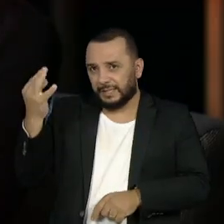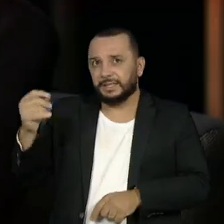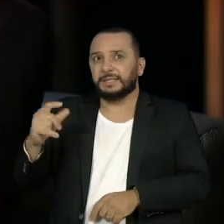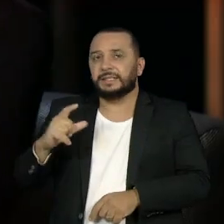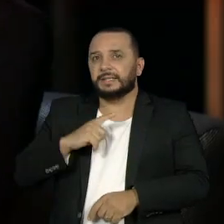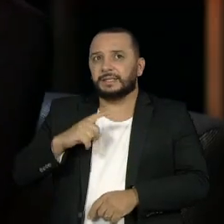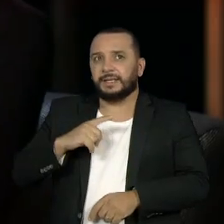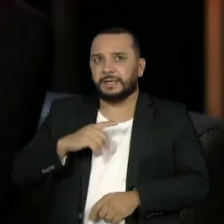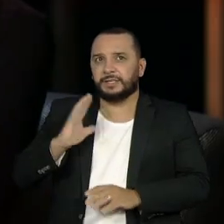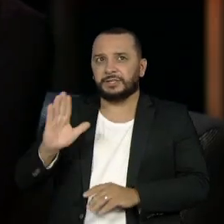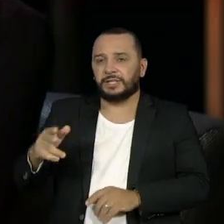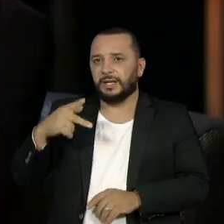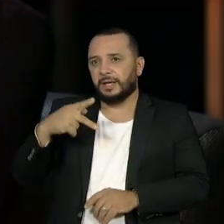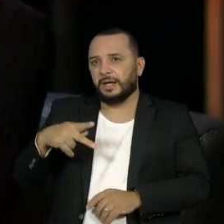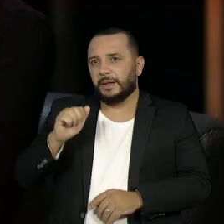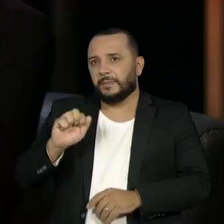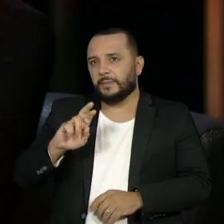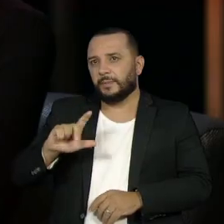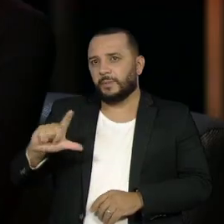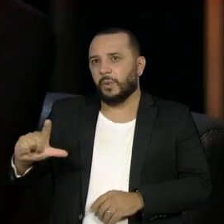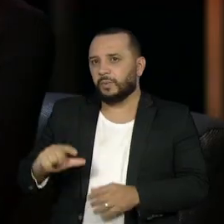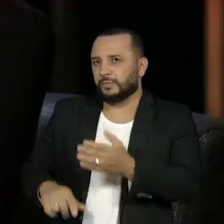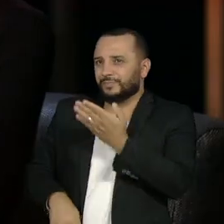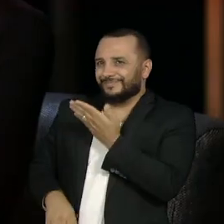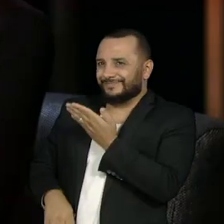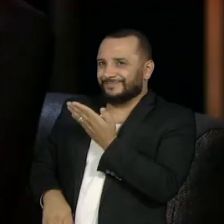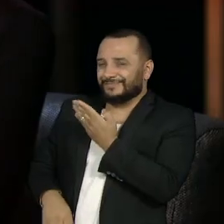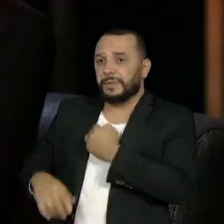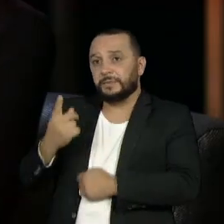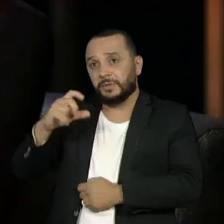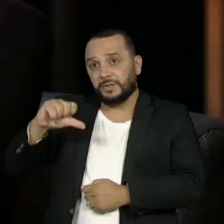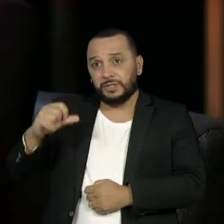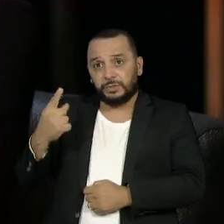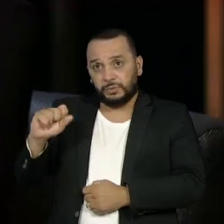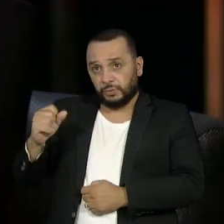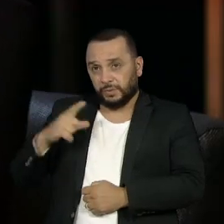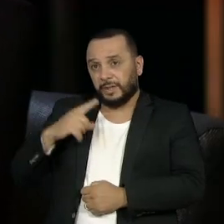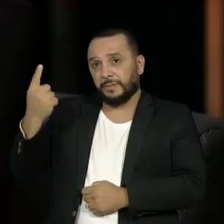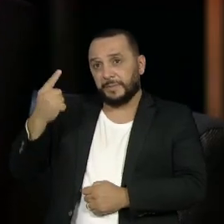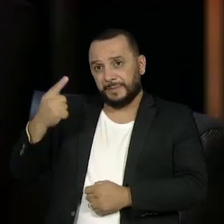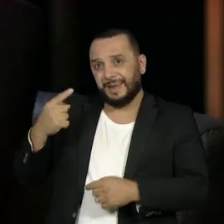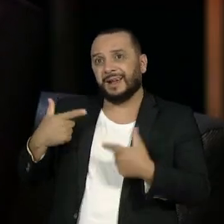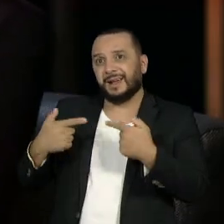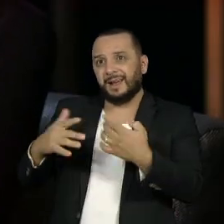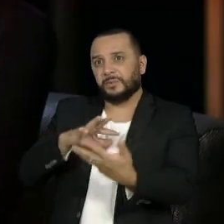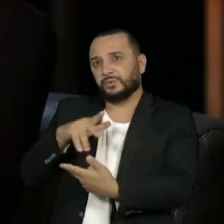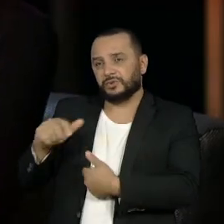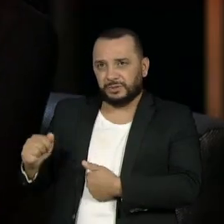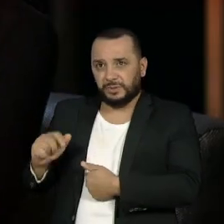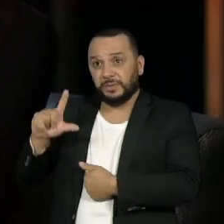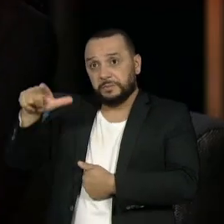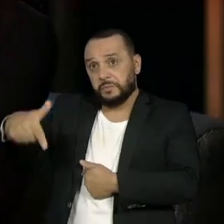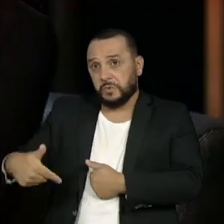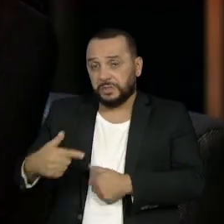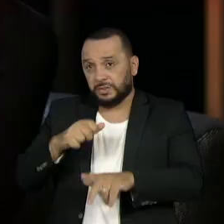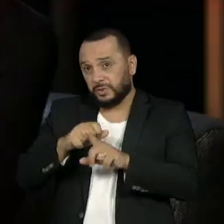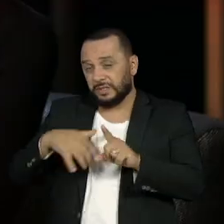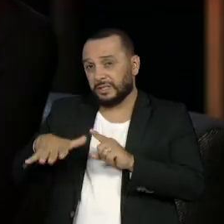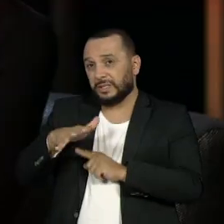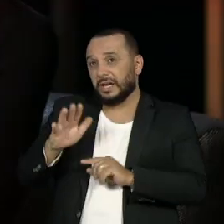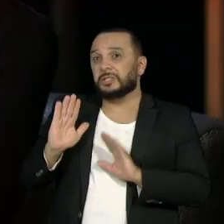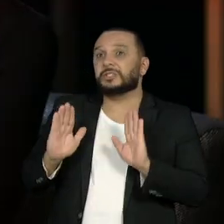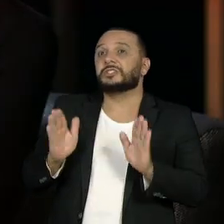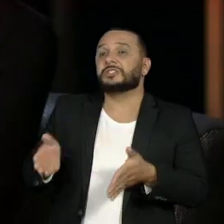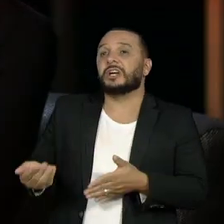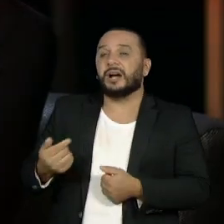Pô vem chamam atenção de que em 1918 dizendo E depois da primeira guerra mundial a sociedade ocidental